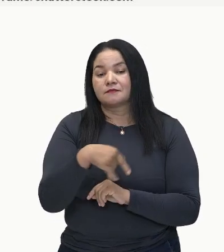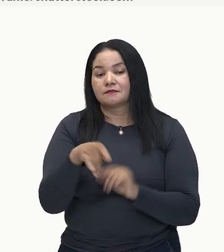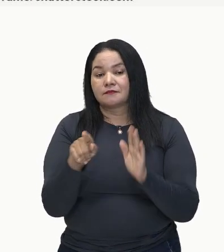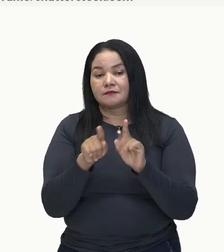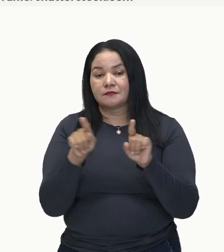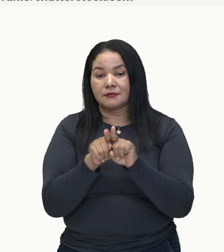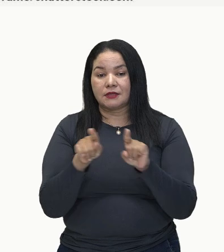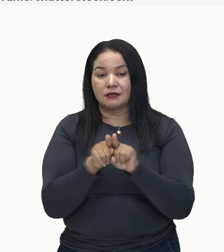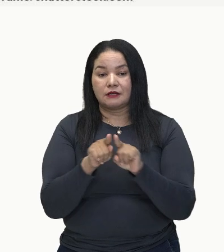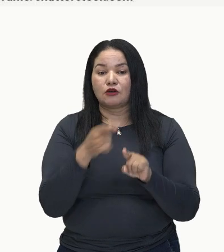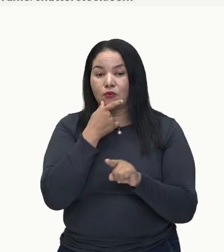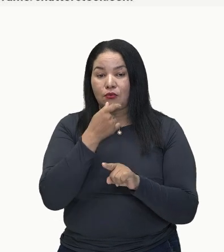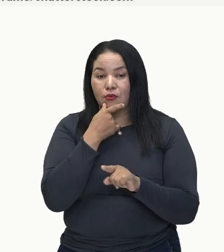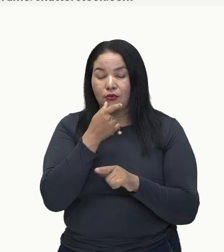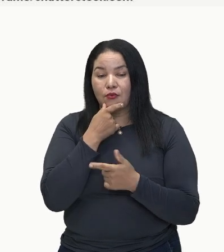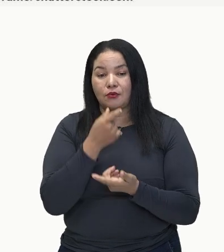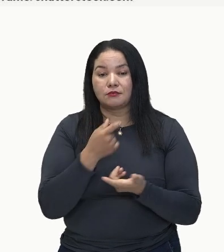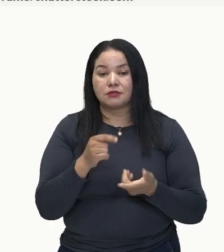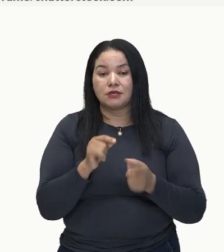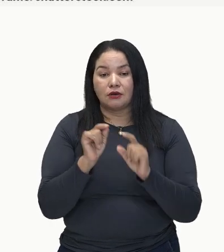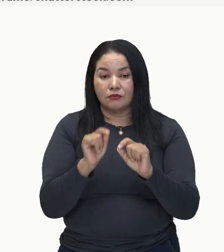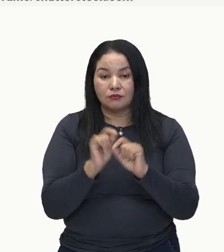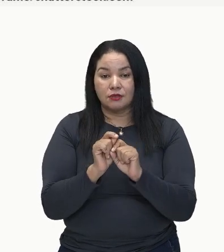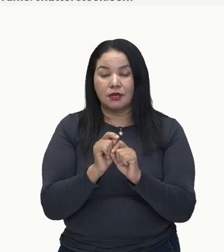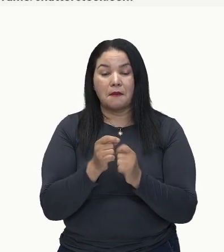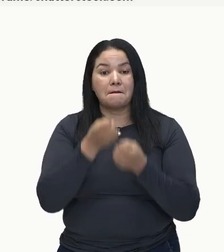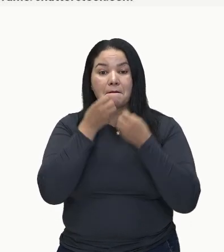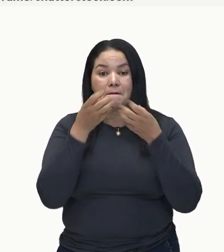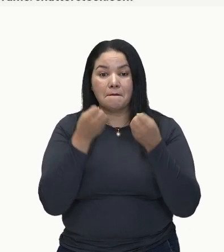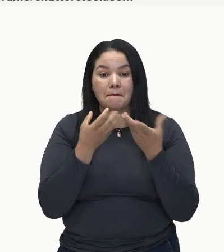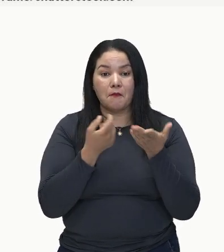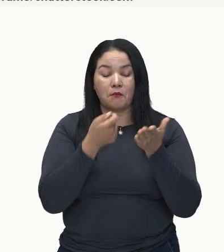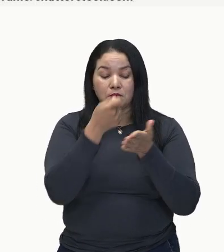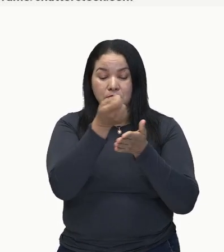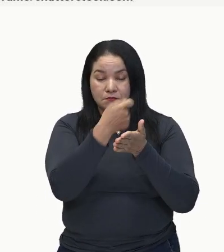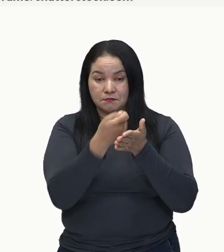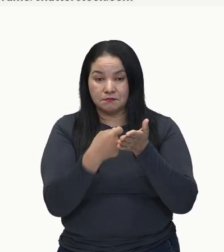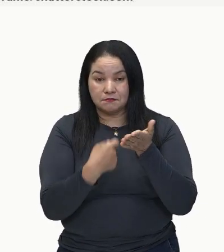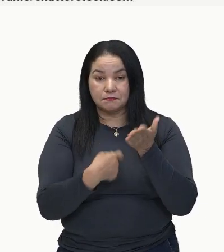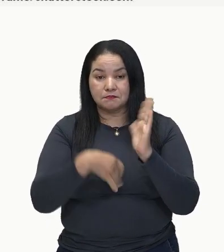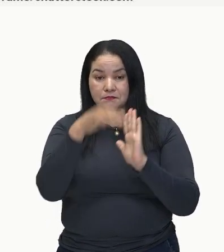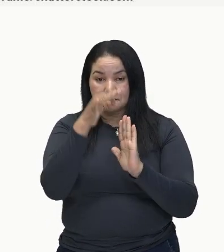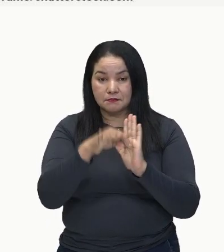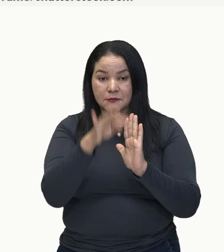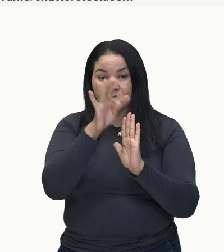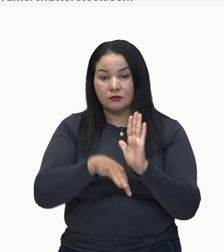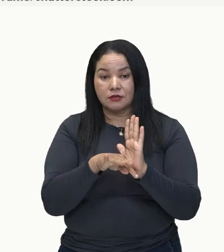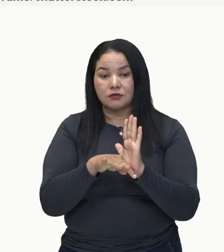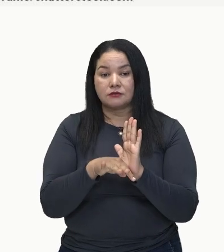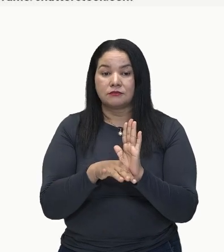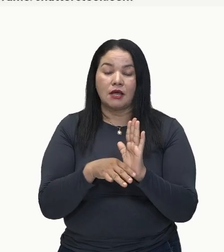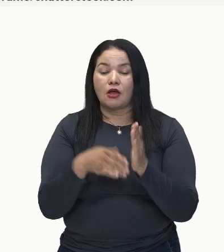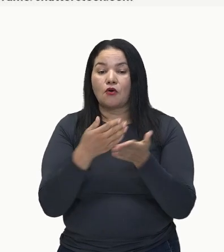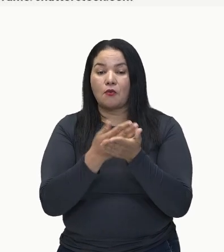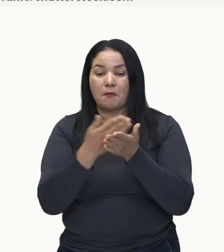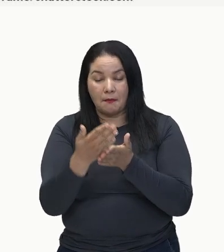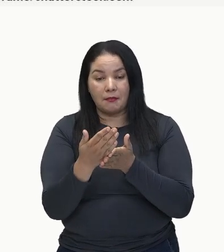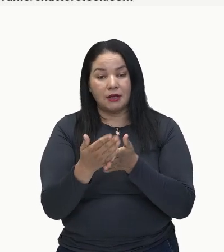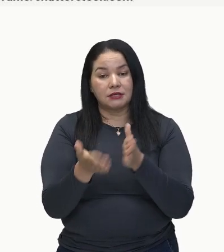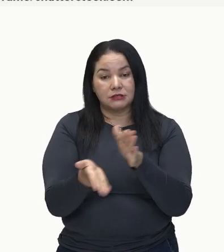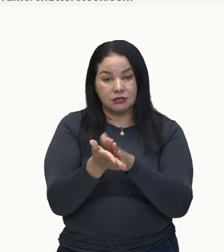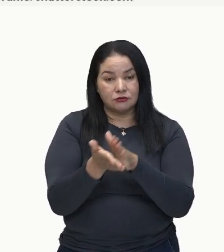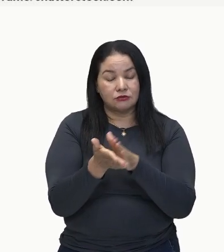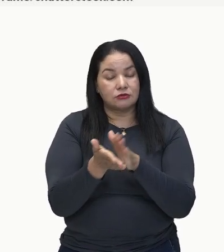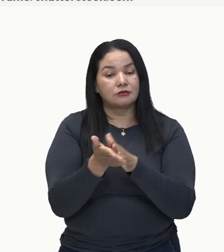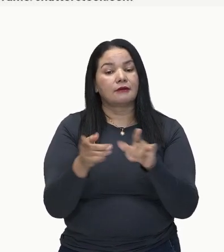é um exemplo do que o bom roteiro é capaz de fazer. Olha aí, começa a elogiar também o